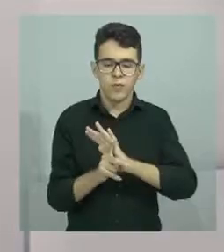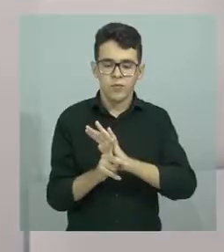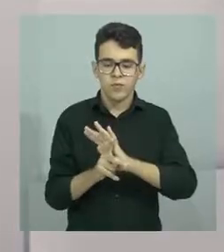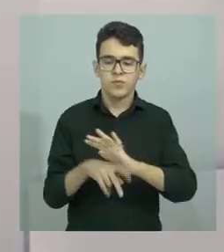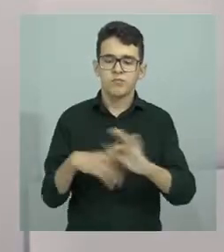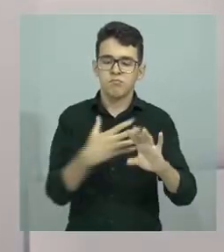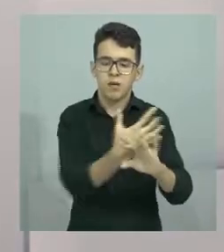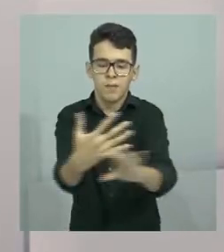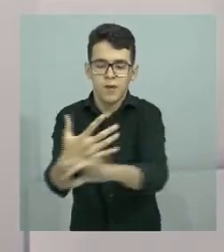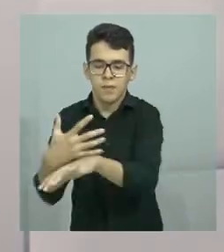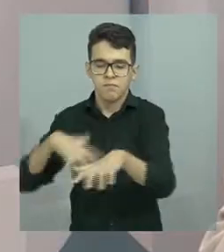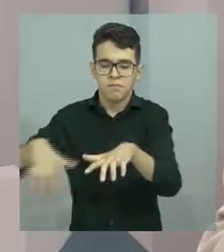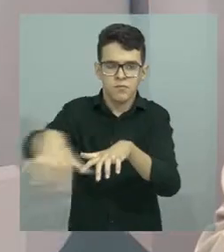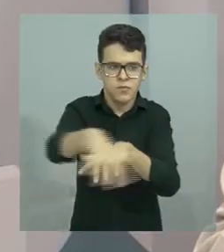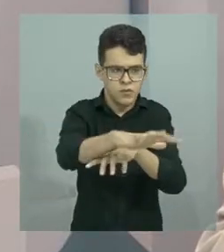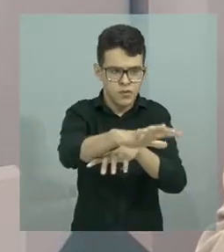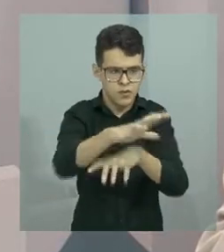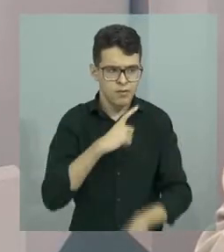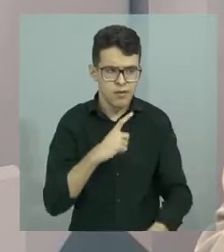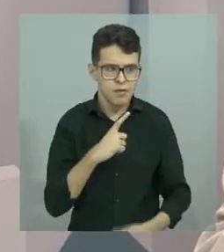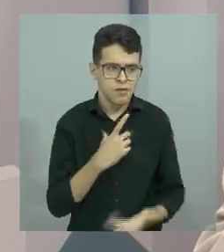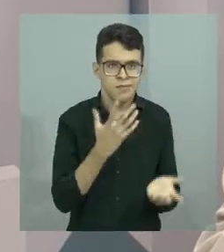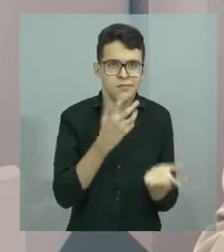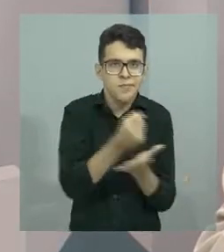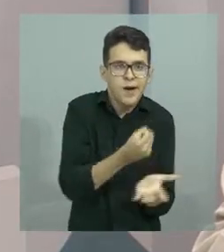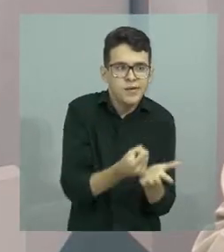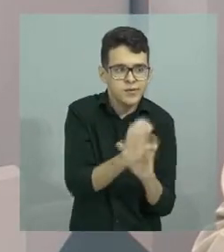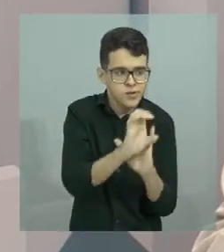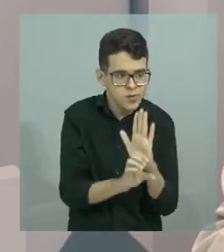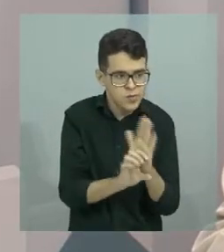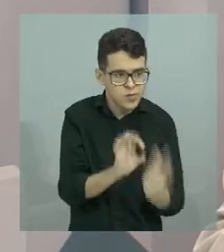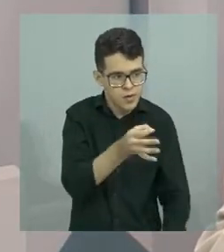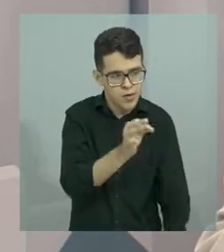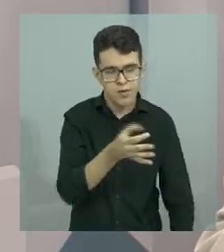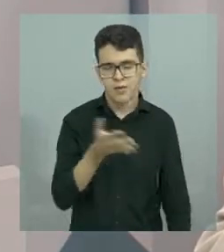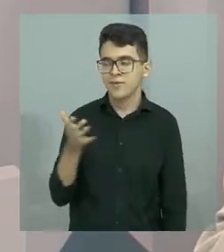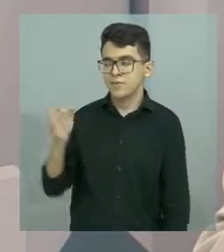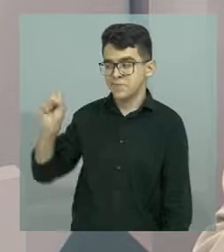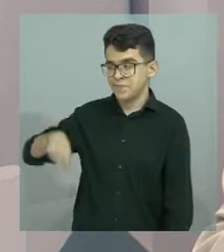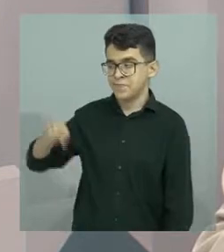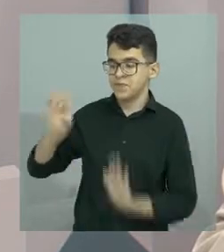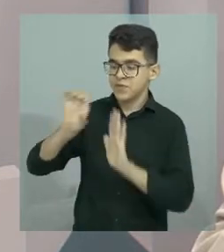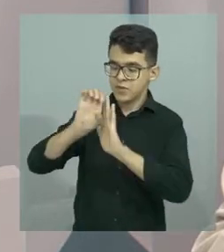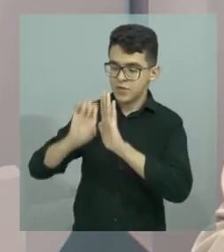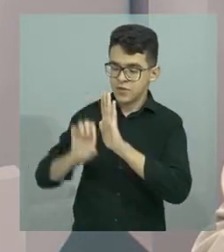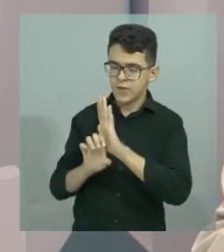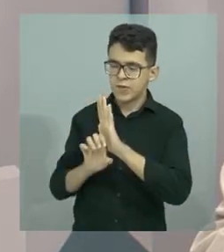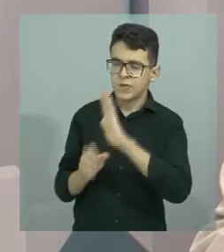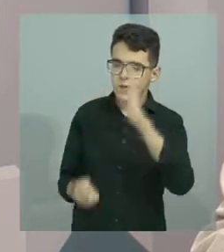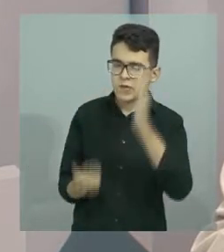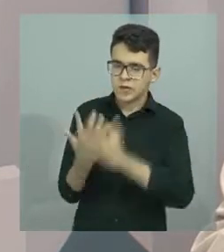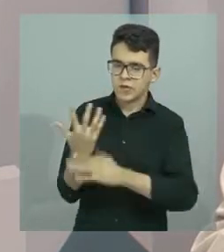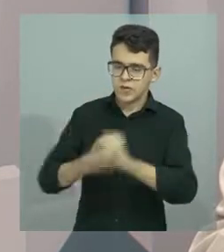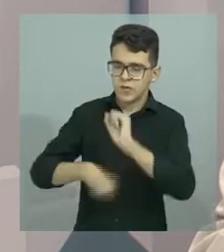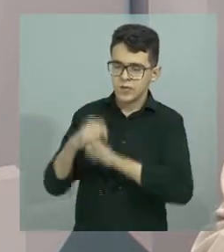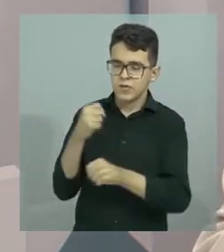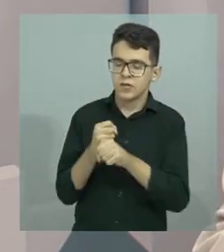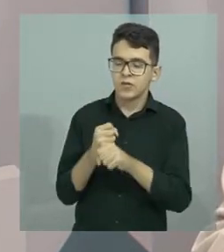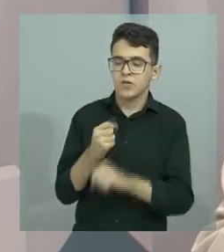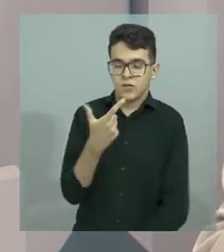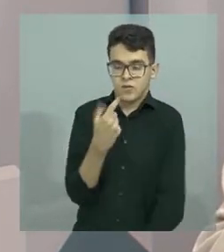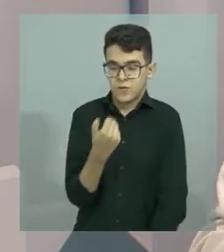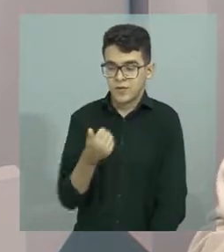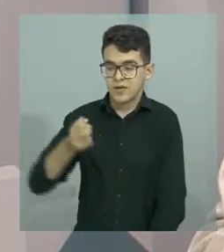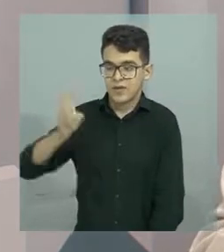vai ser um ponto de partida. Isso mesmo, Paulo. O Estatuto da Metrópole foi sancionado em janeiro de 2015.